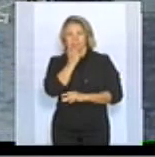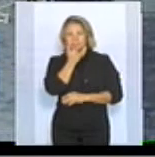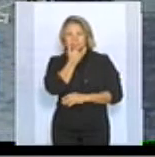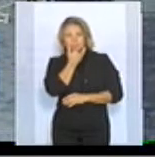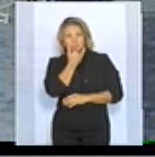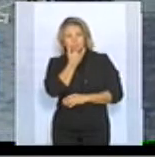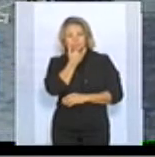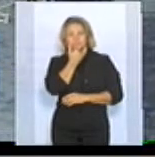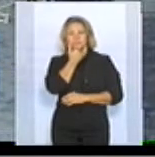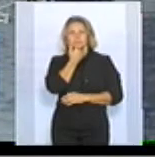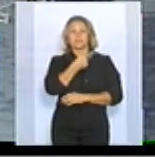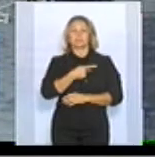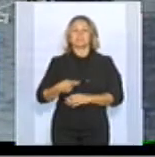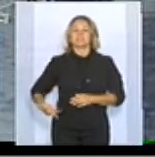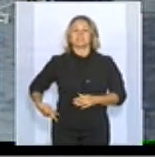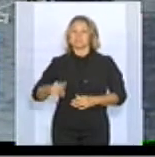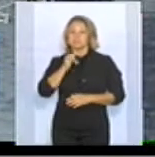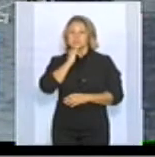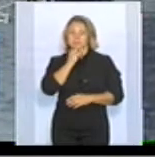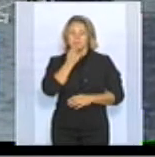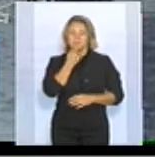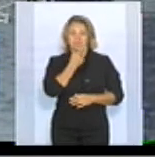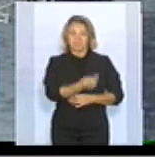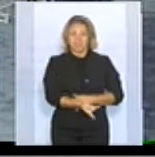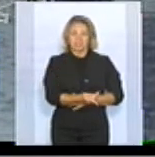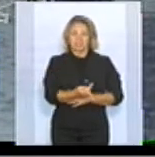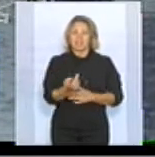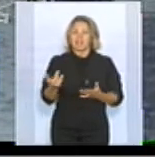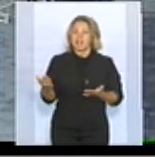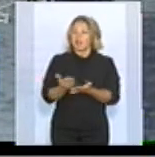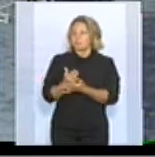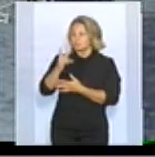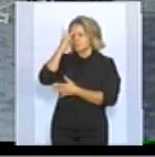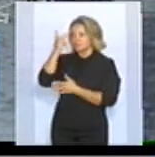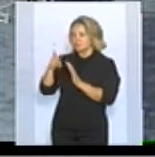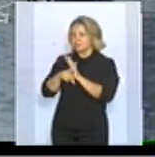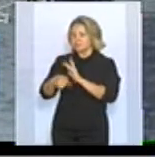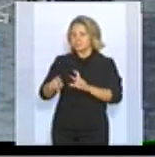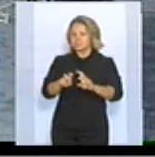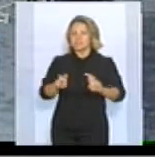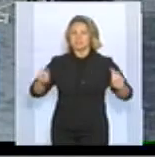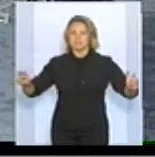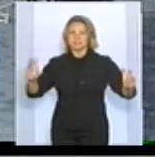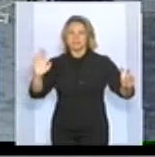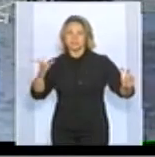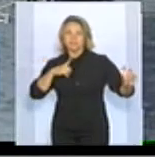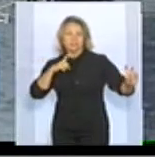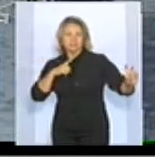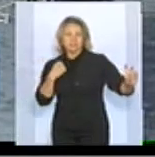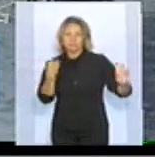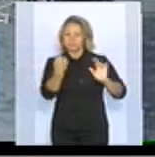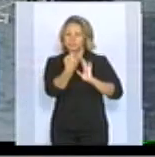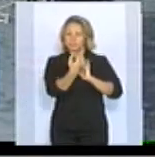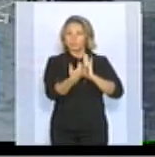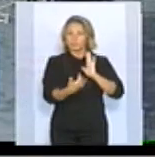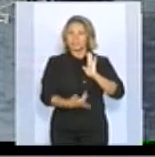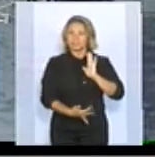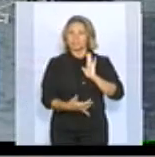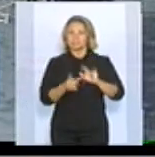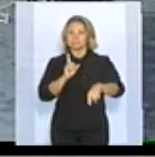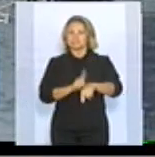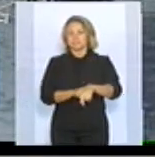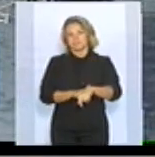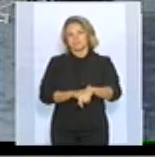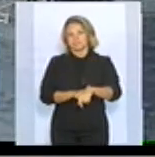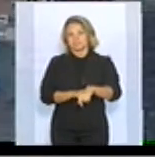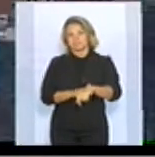presentes. Quando os interlocutores fizerem parte da mesma entidade, nós sempre, aqui já estava estabelecida a divisão do tempo.